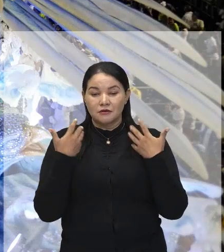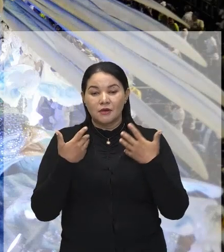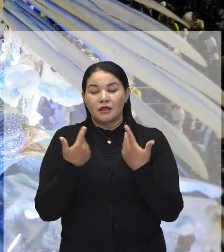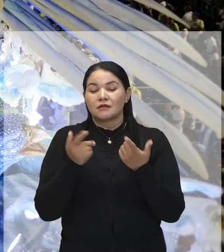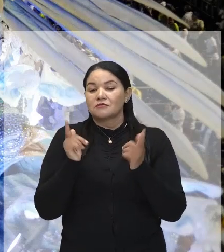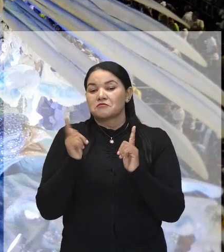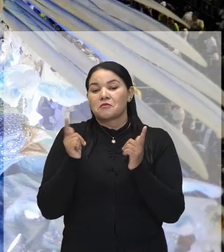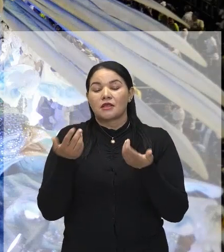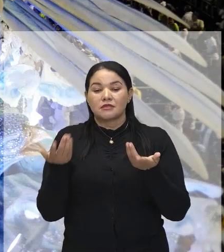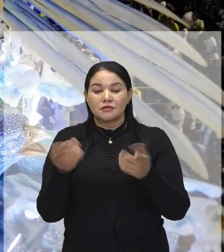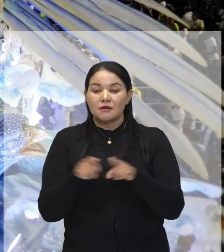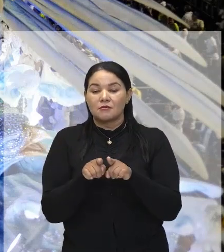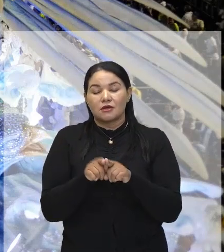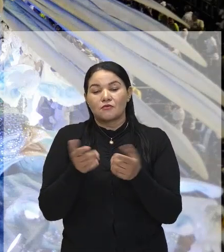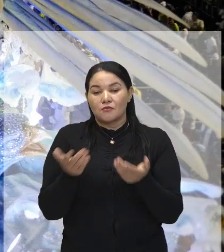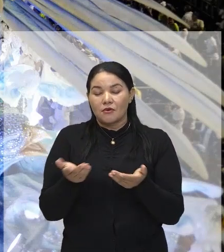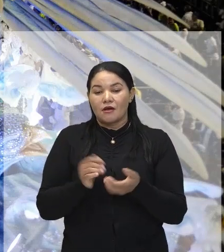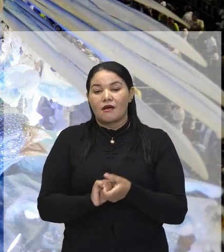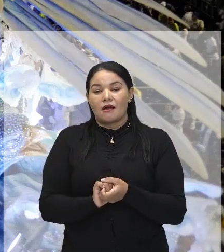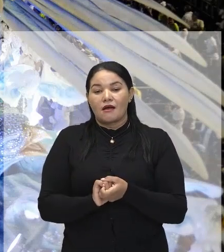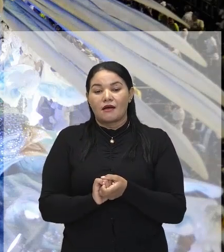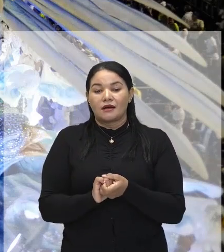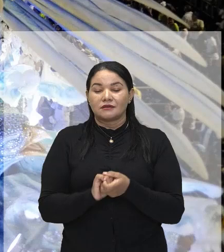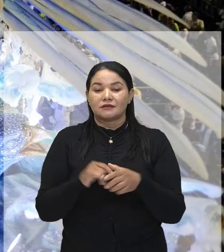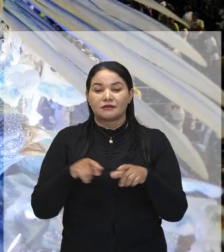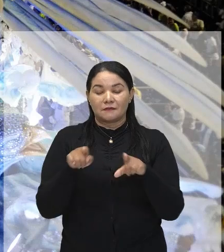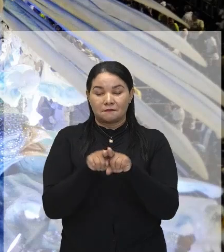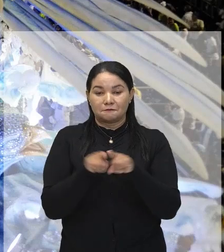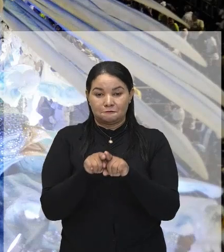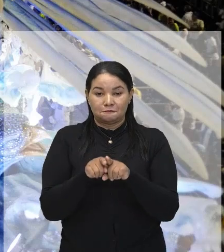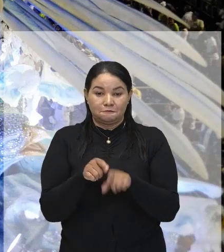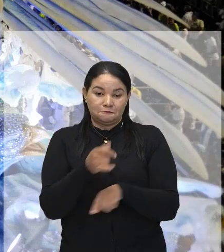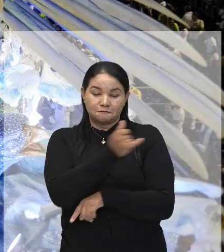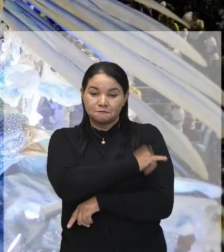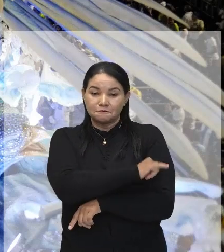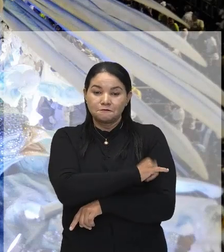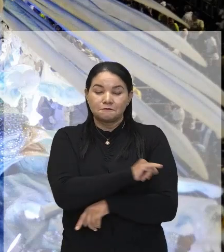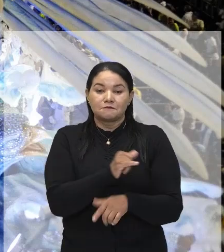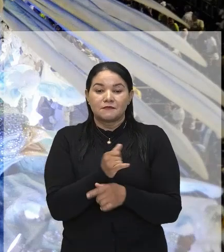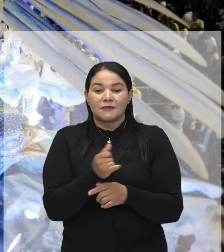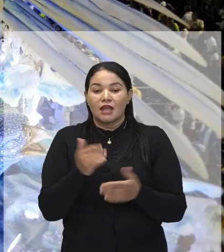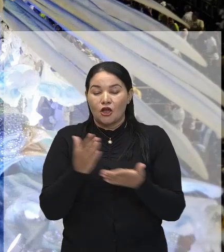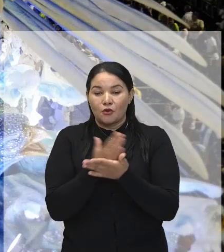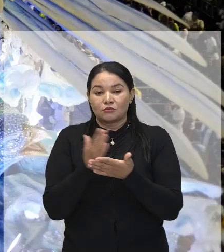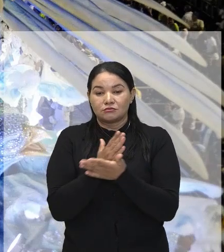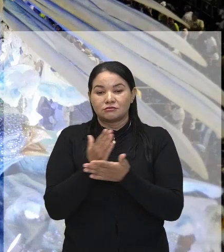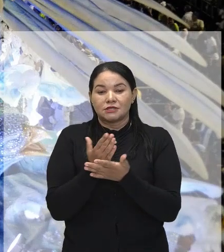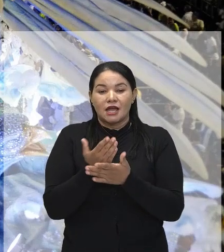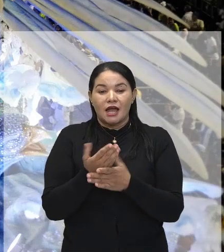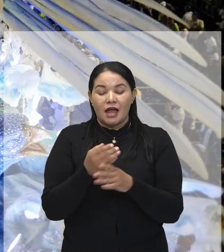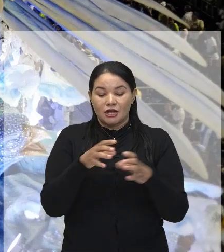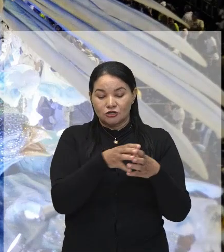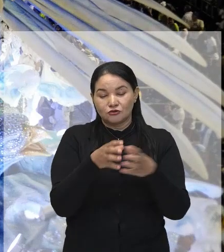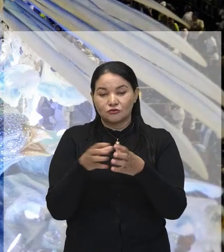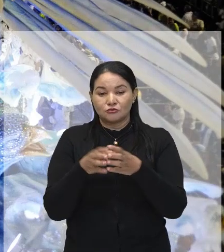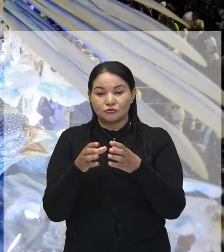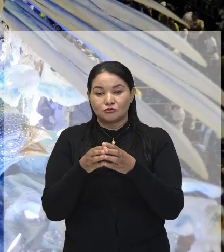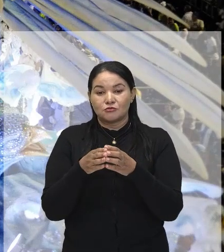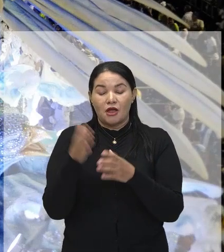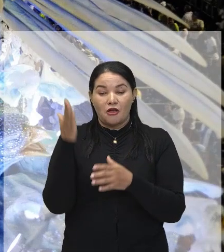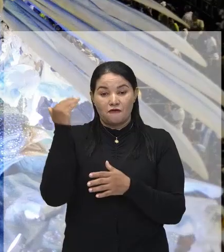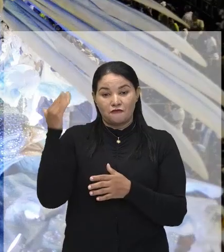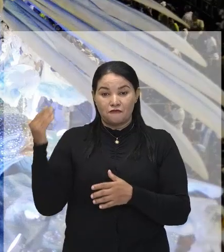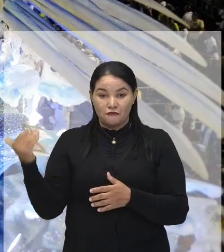Tendo como berço a cidade do Rio de Janeiro, os desfiles de escola de samba ganharam fama internacional ao longo do tempo e